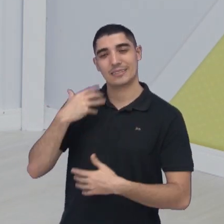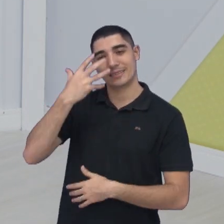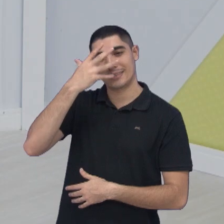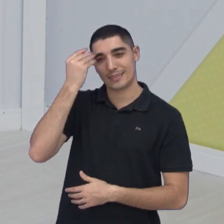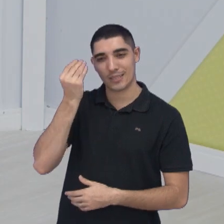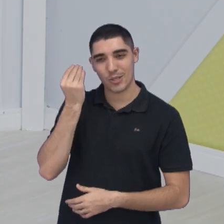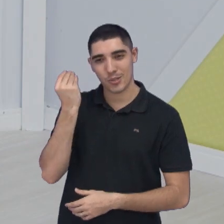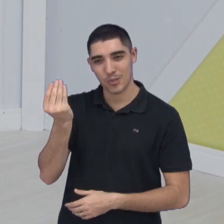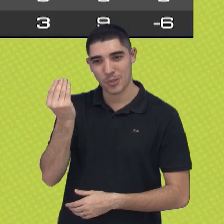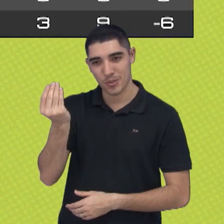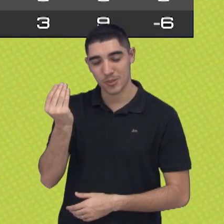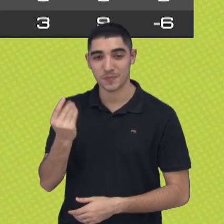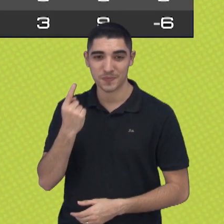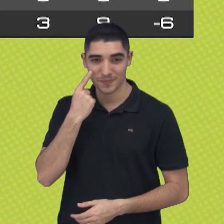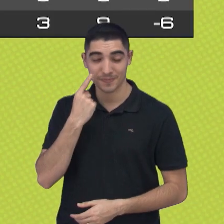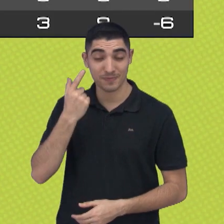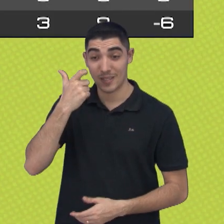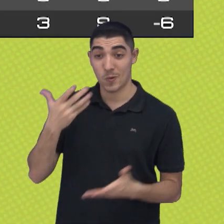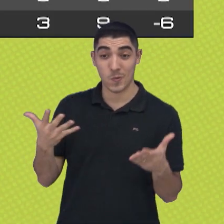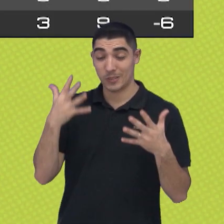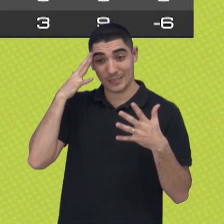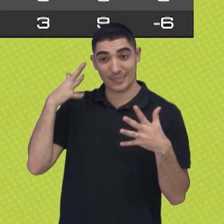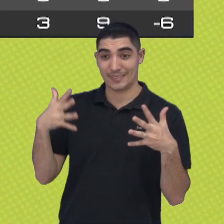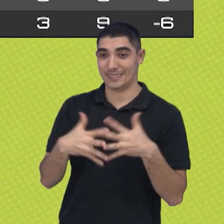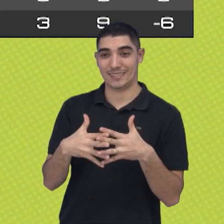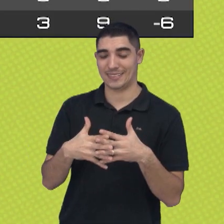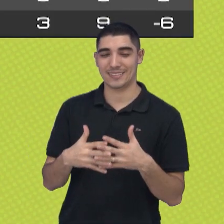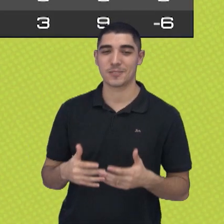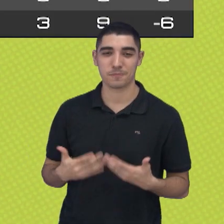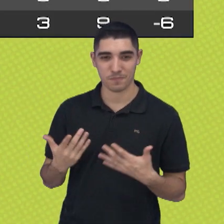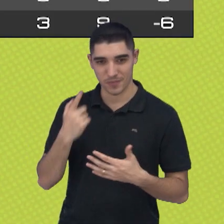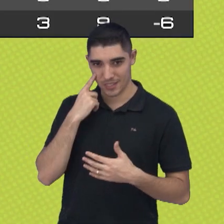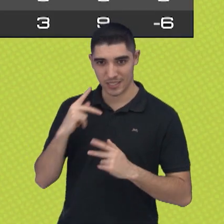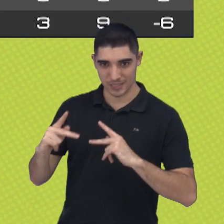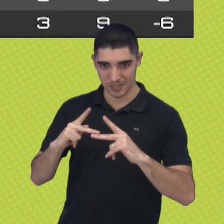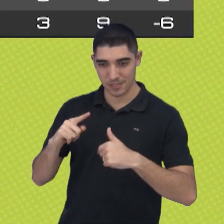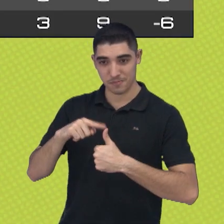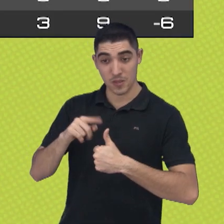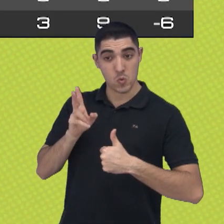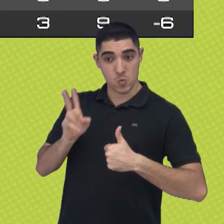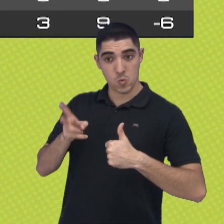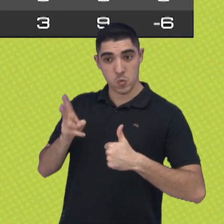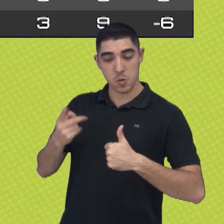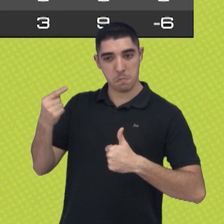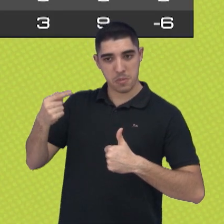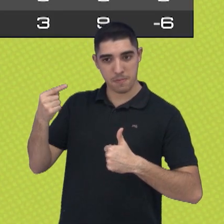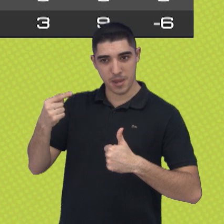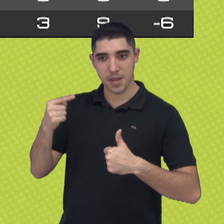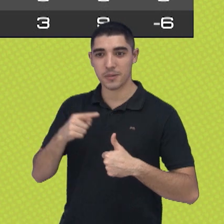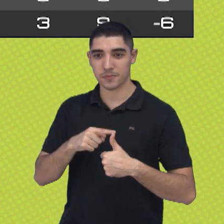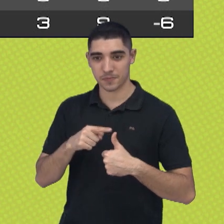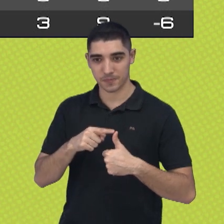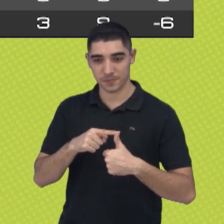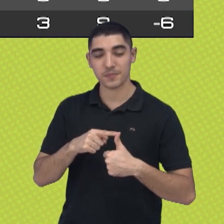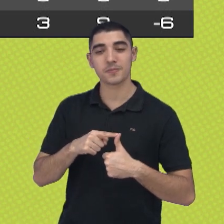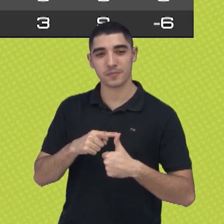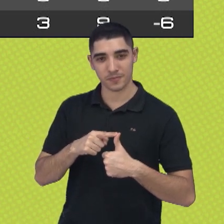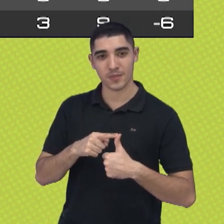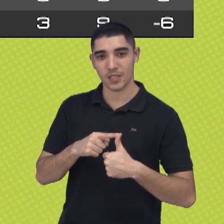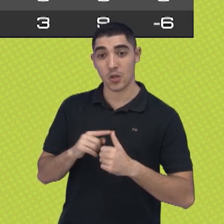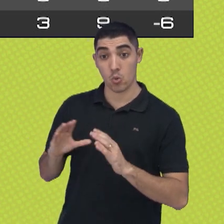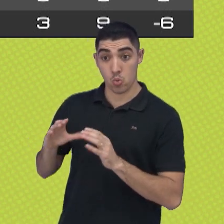esqueci do dos escudos pô é muita coisa hoje olha só o São José assum assumiu Não continua na liderança da da do grupo